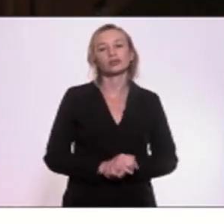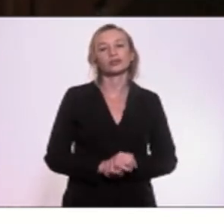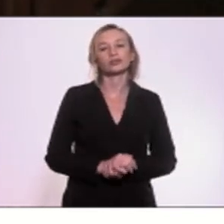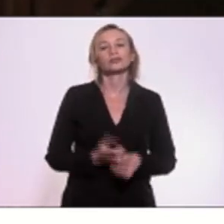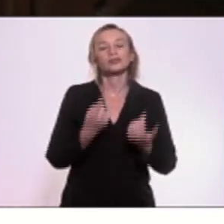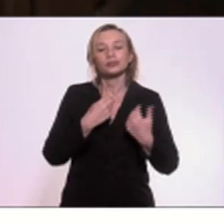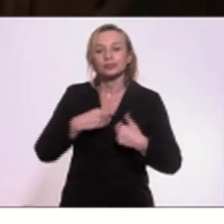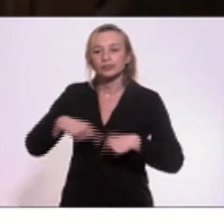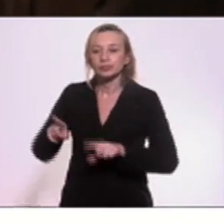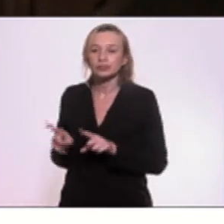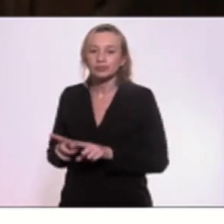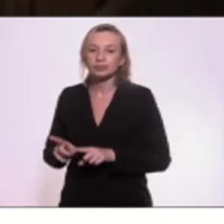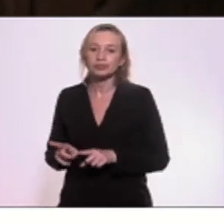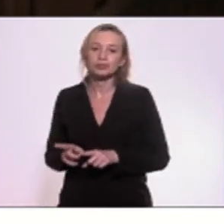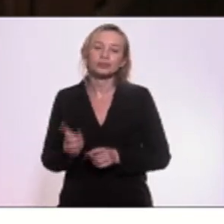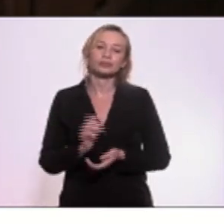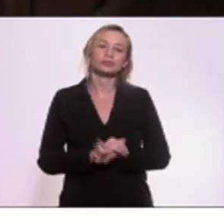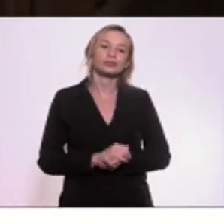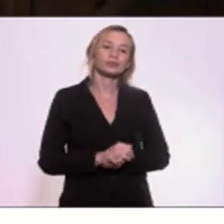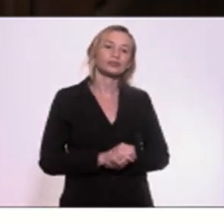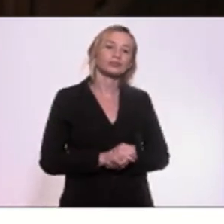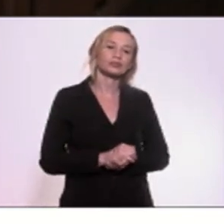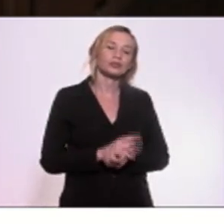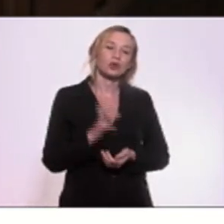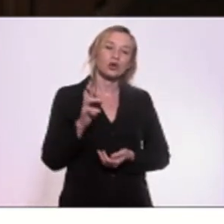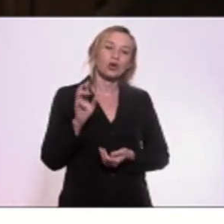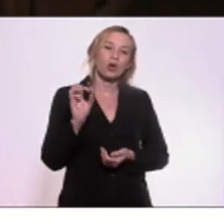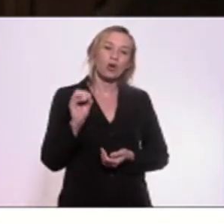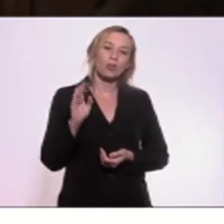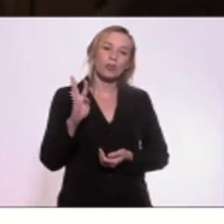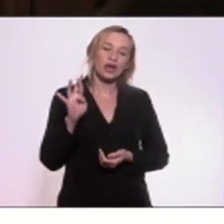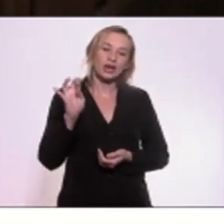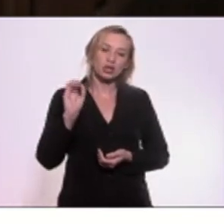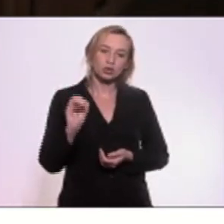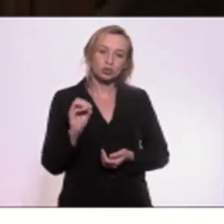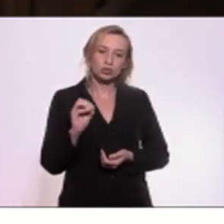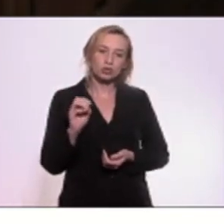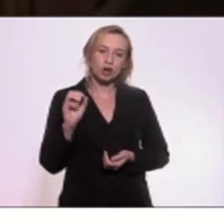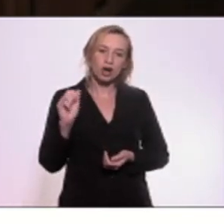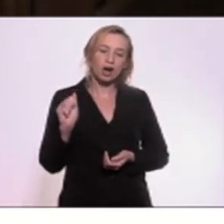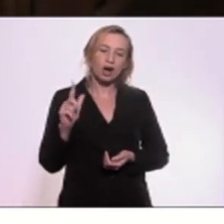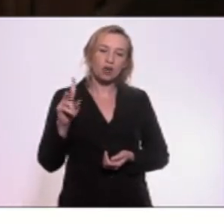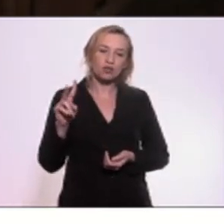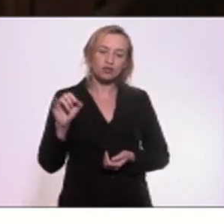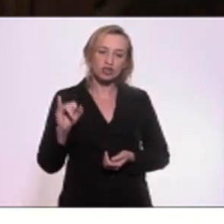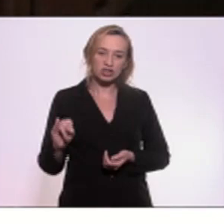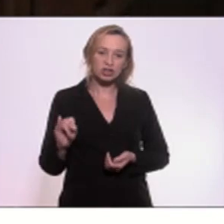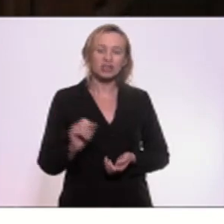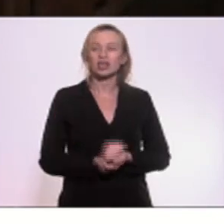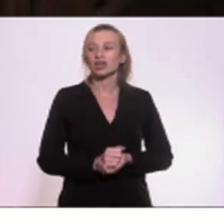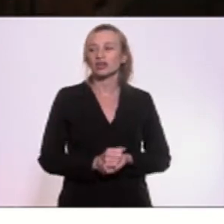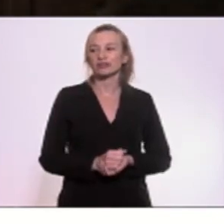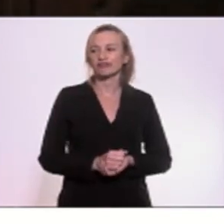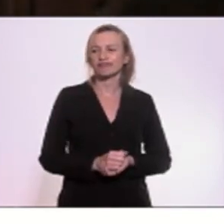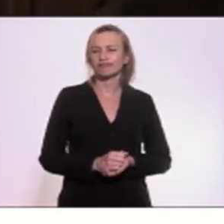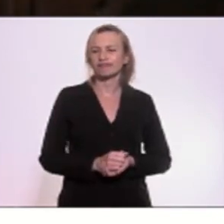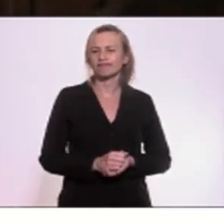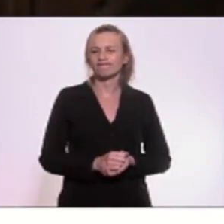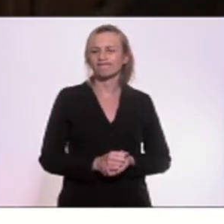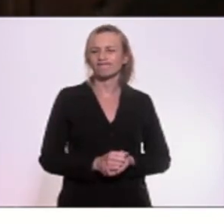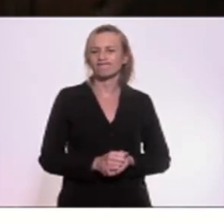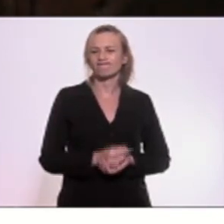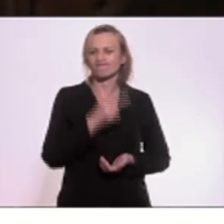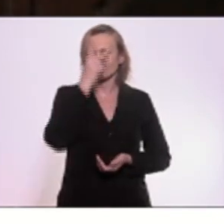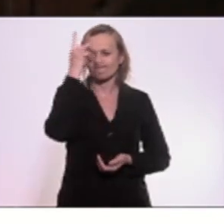contra a nomeação de Roberto Alvim, que é uma figura execrável,